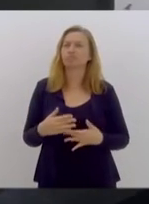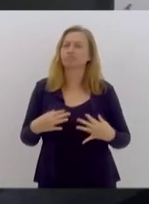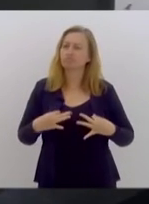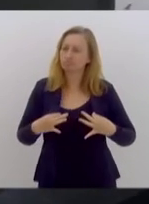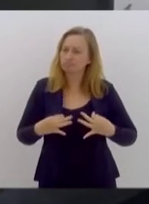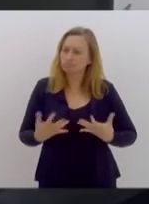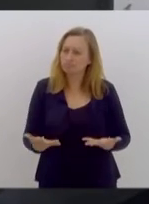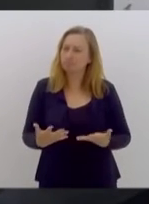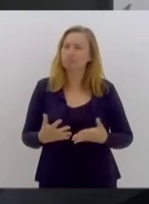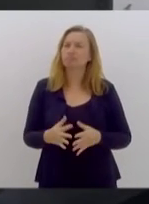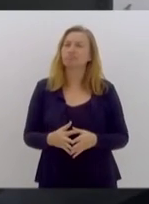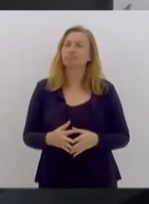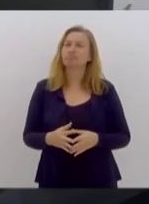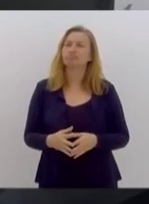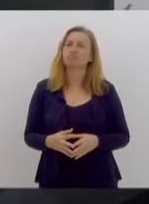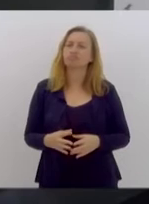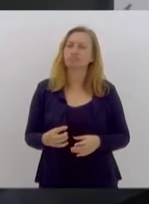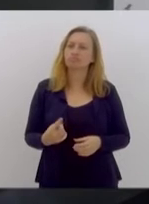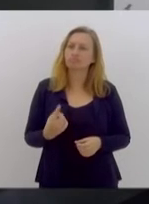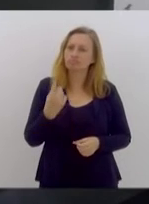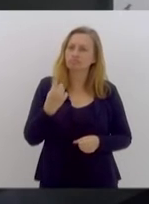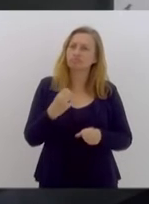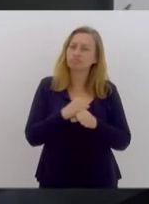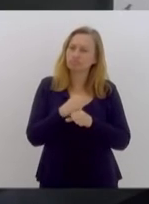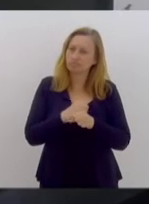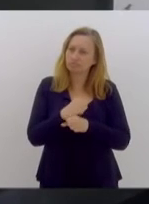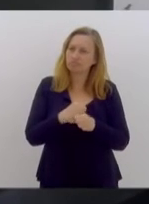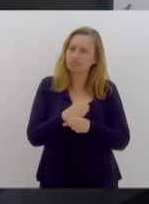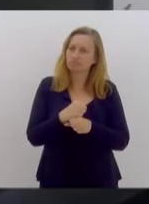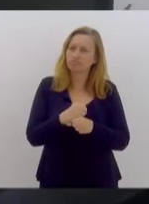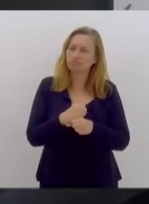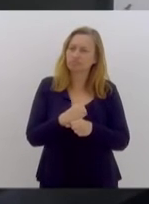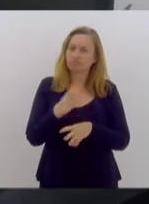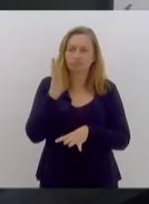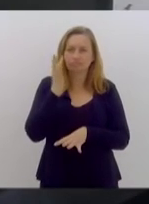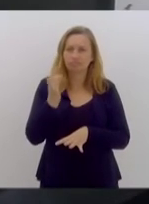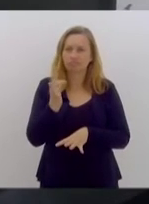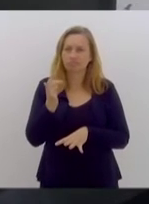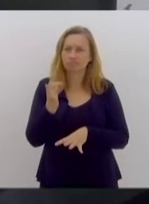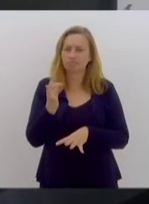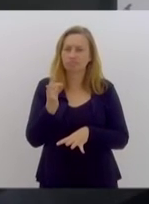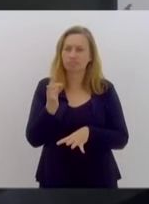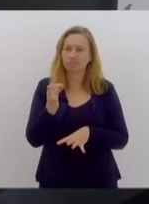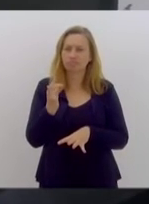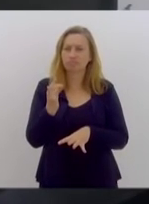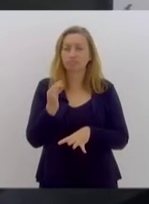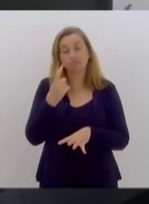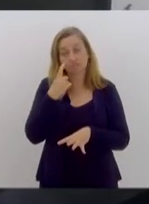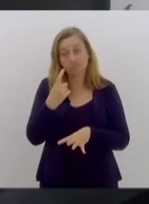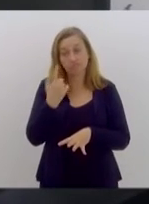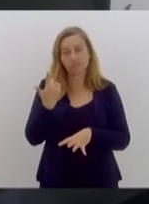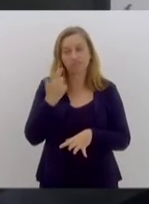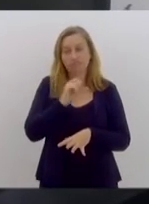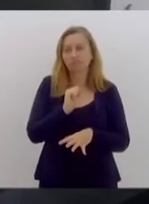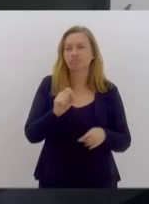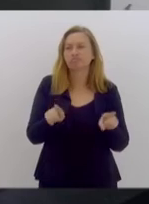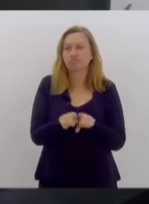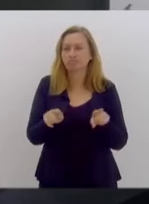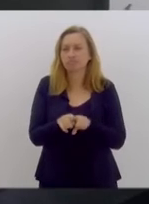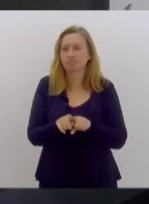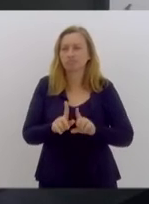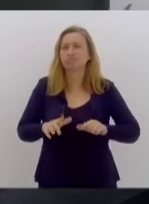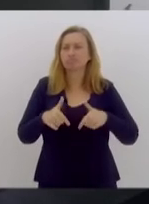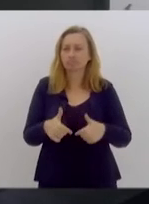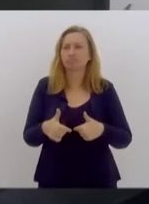disposta aqui para frente você morou um ano uma CPI dessa tem mais uma aí que também não sai de jeito nenhum quem sabe ano que vem a gente consiga tirar também do fundo do